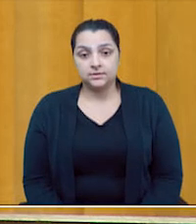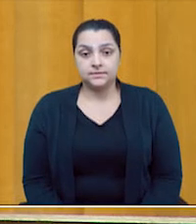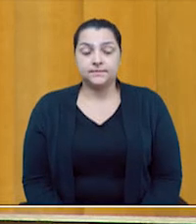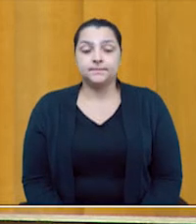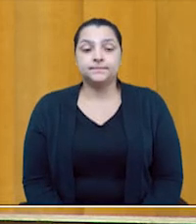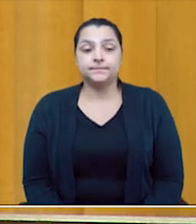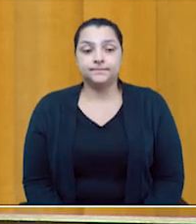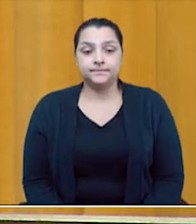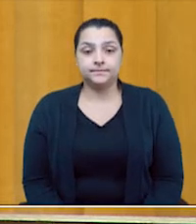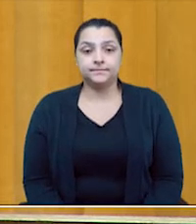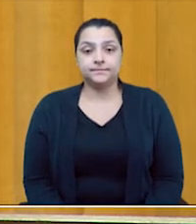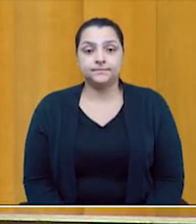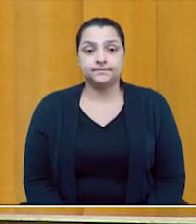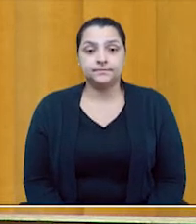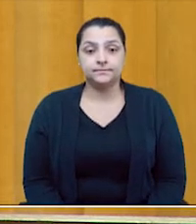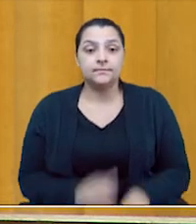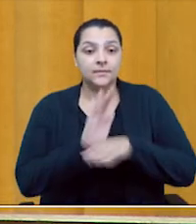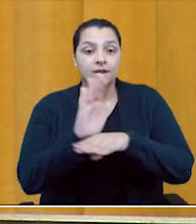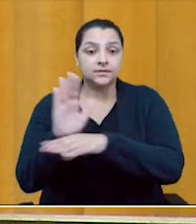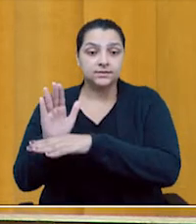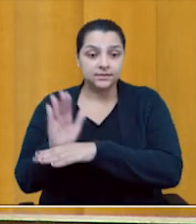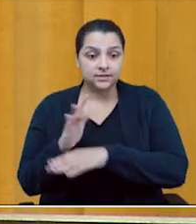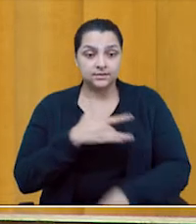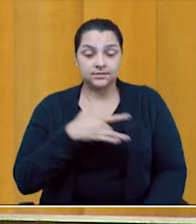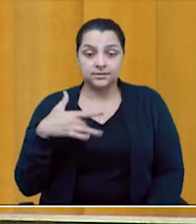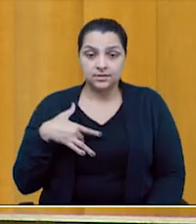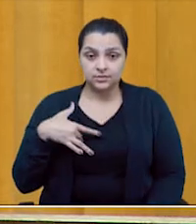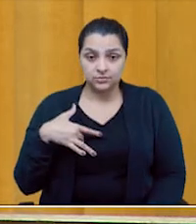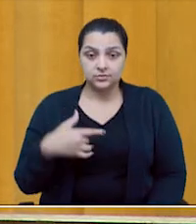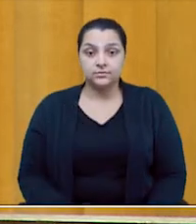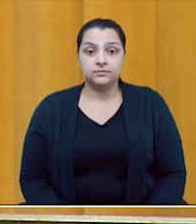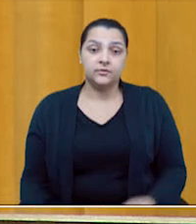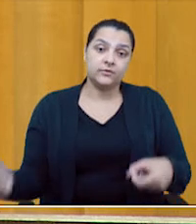As demandas de assistência à saúde, vou voltar nisso daqui a pouco,